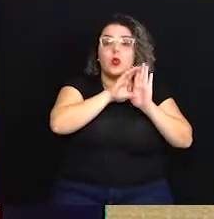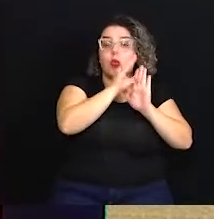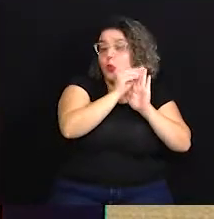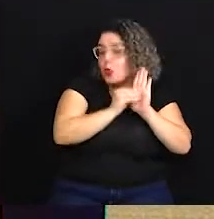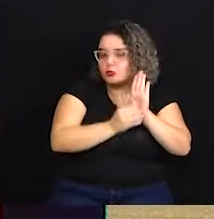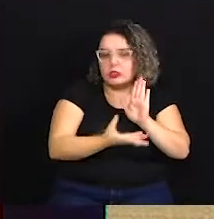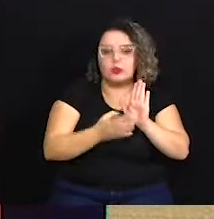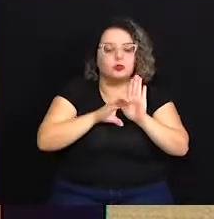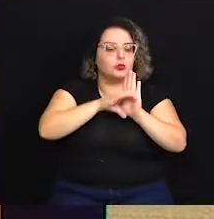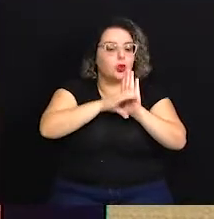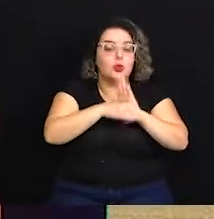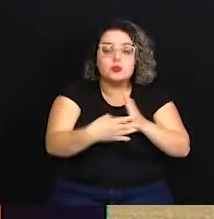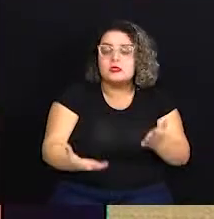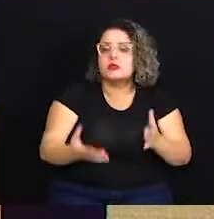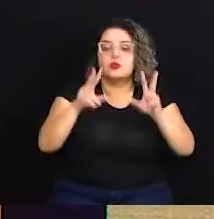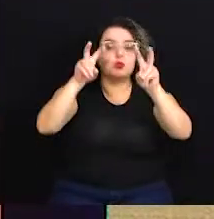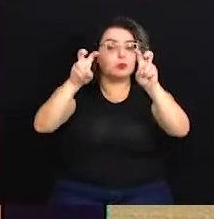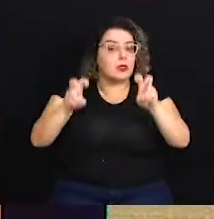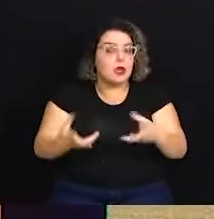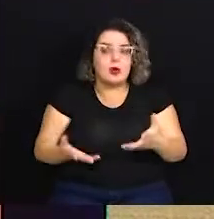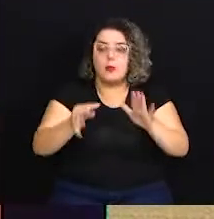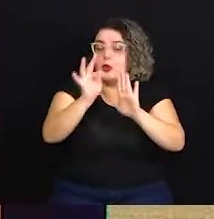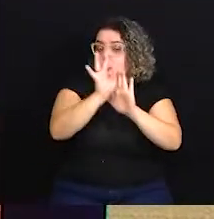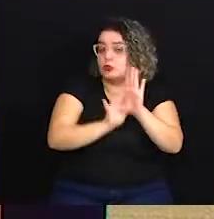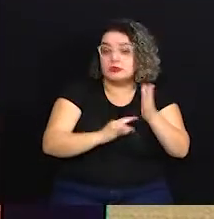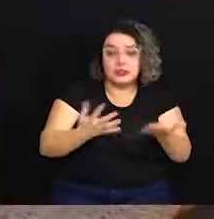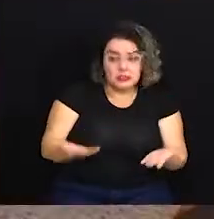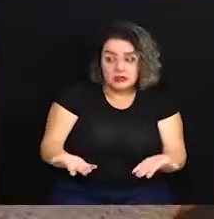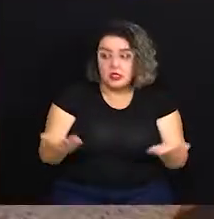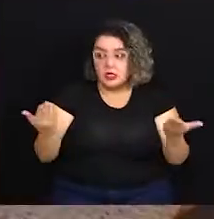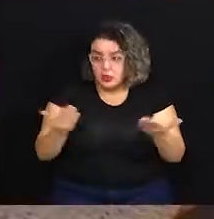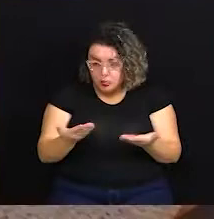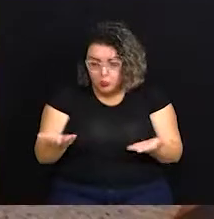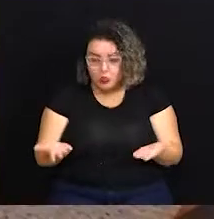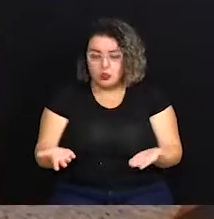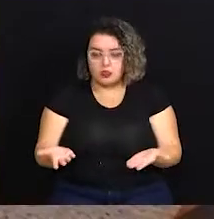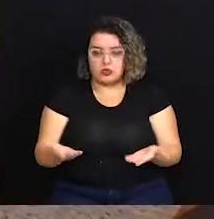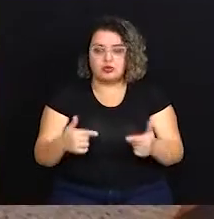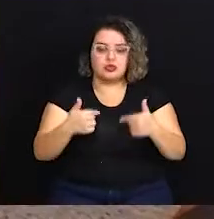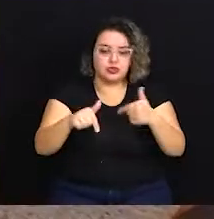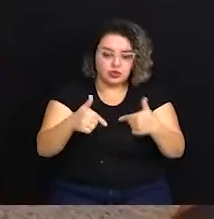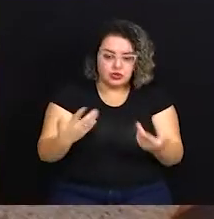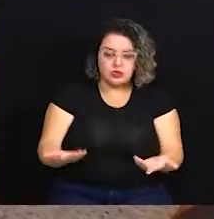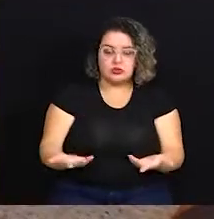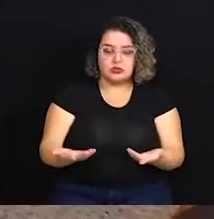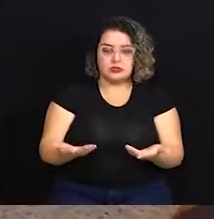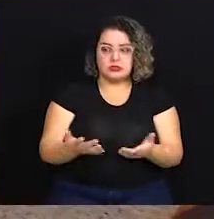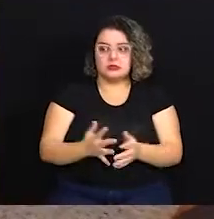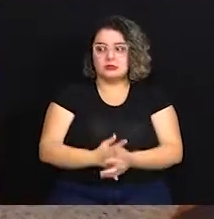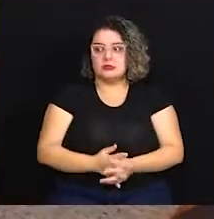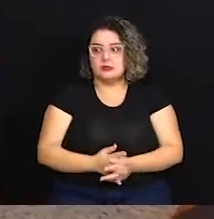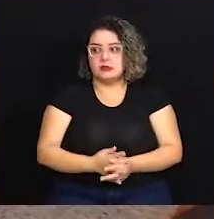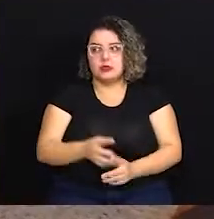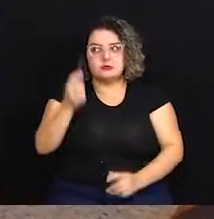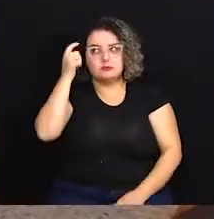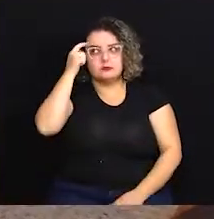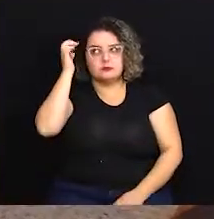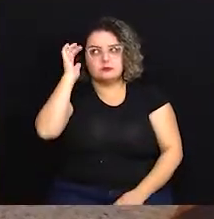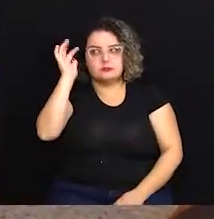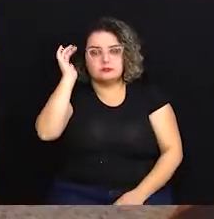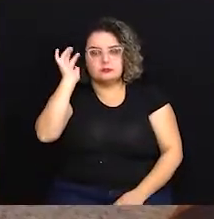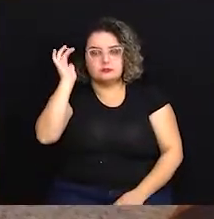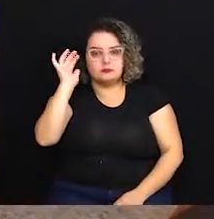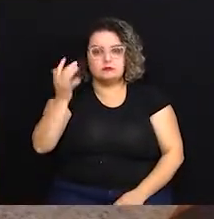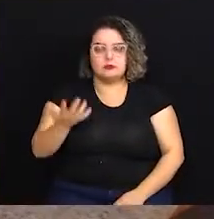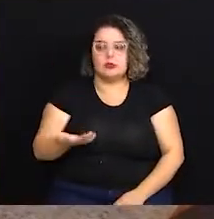o tema, os textos. E hoje em dia a gente trabalha as exposições pensando, né,